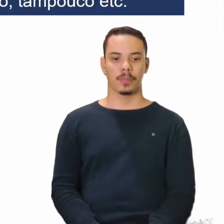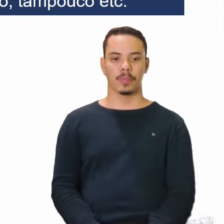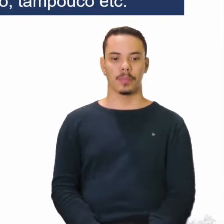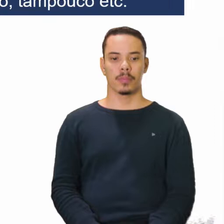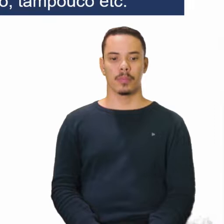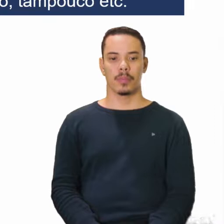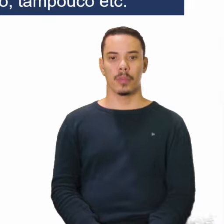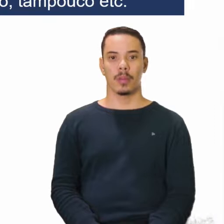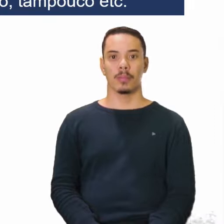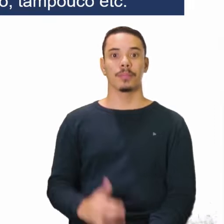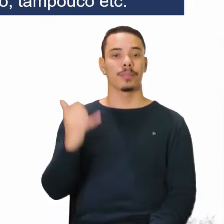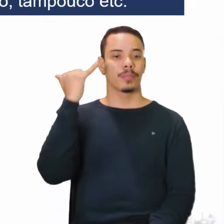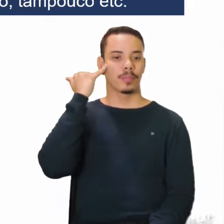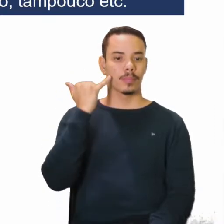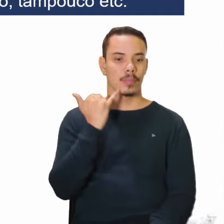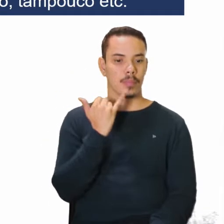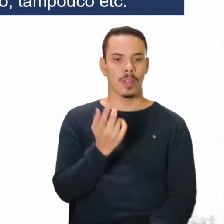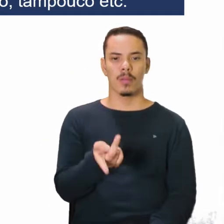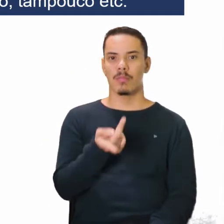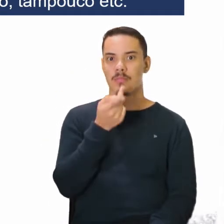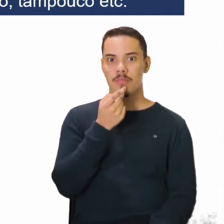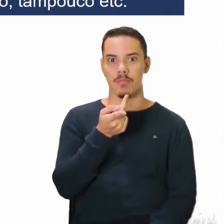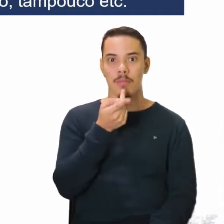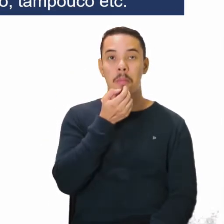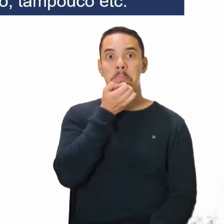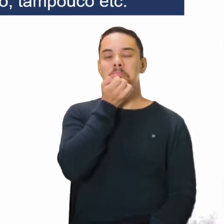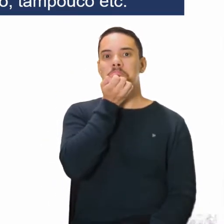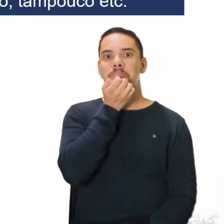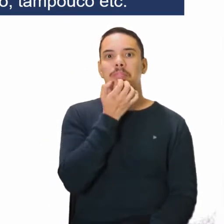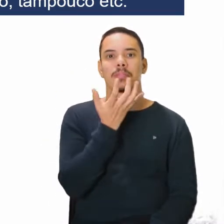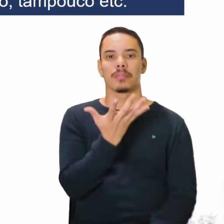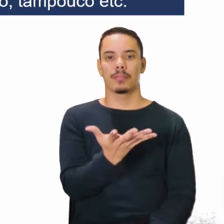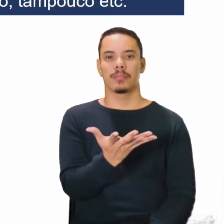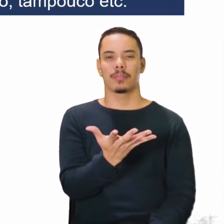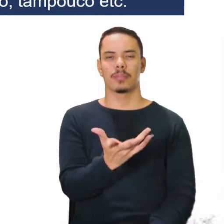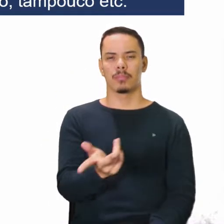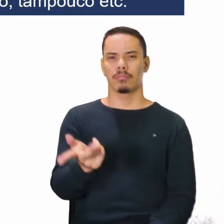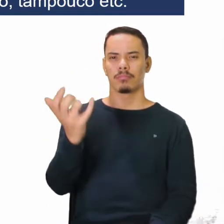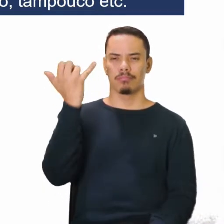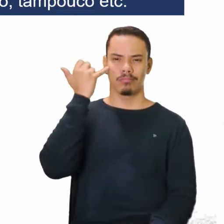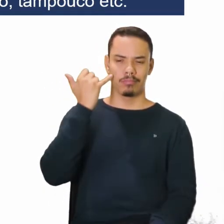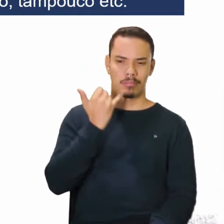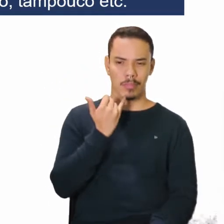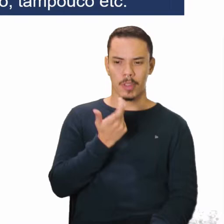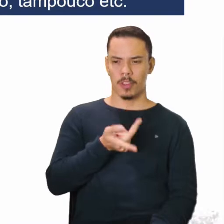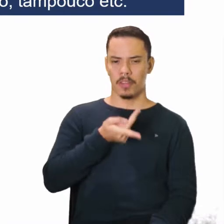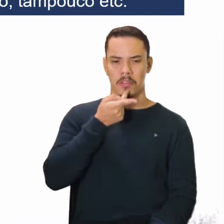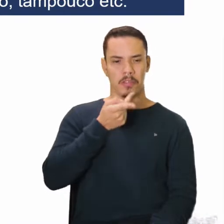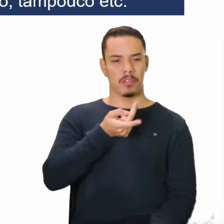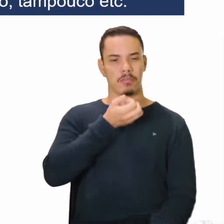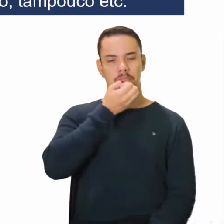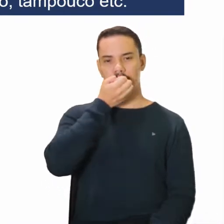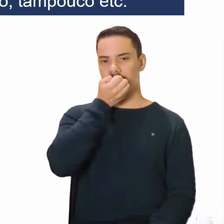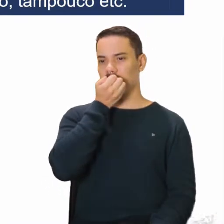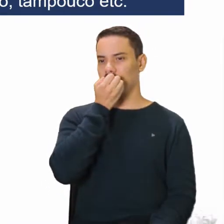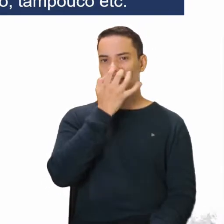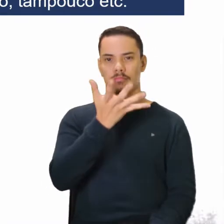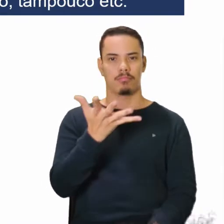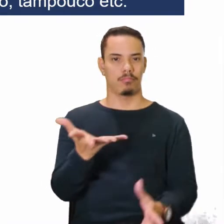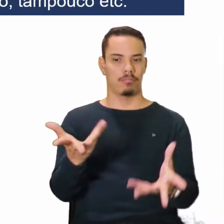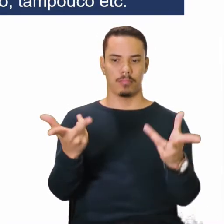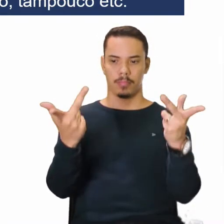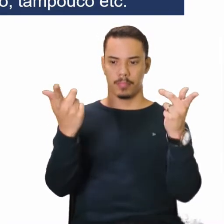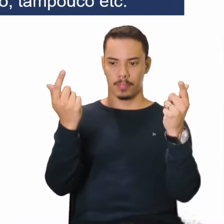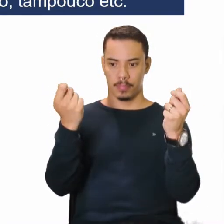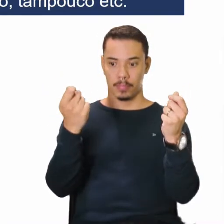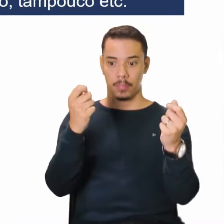Ó. João fala muito bem. Ó, João fala muito bem.